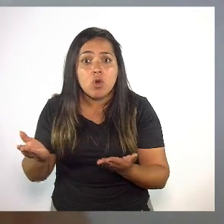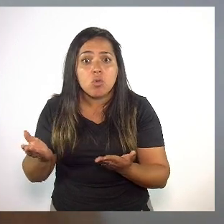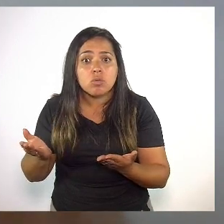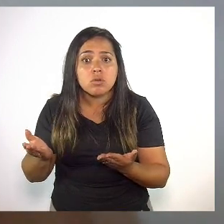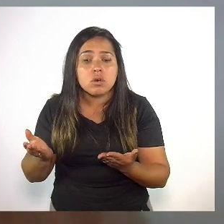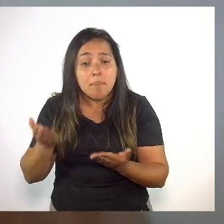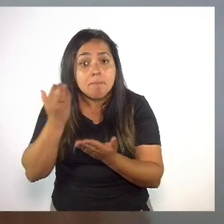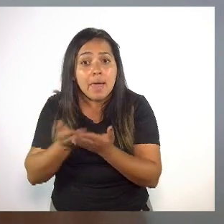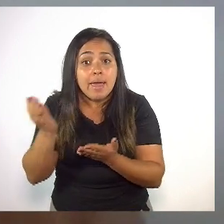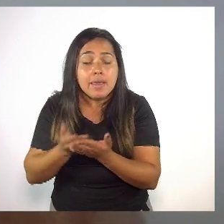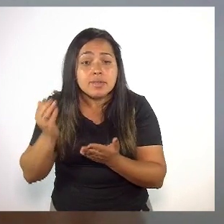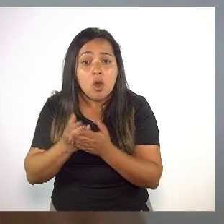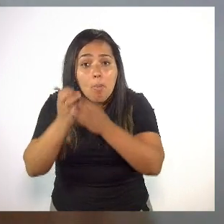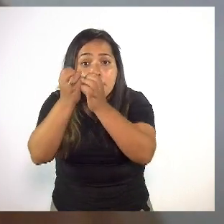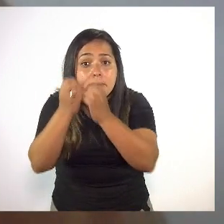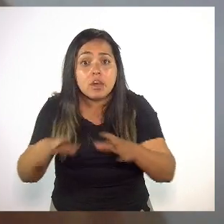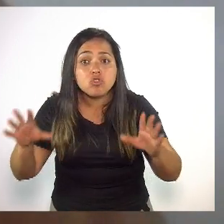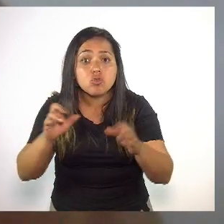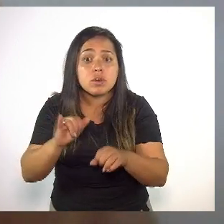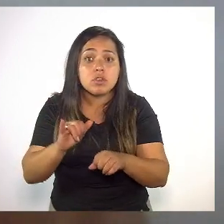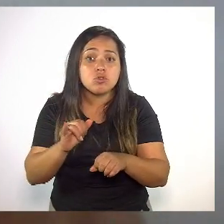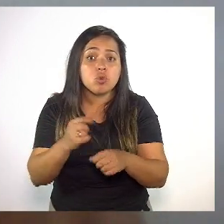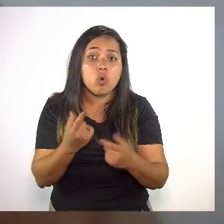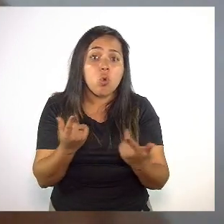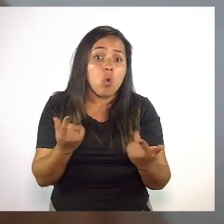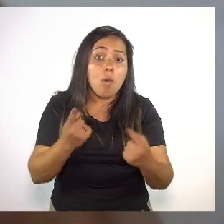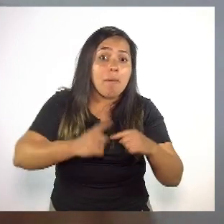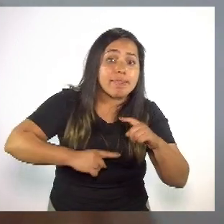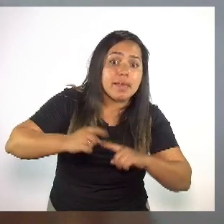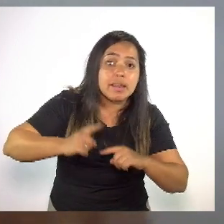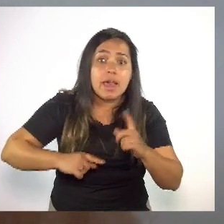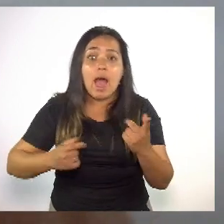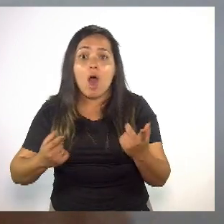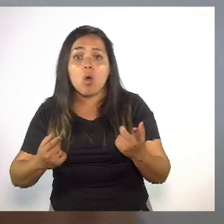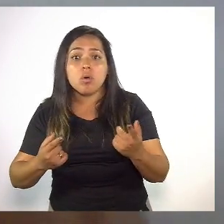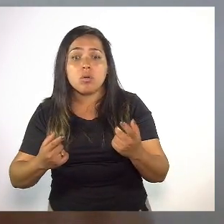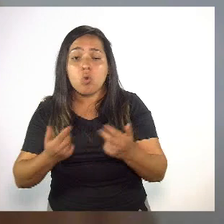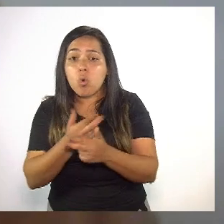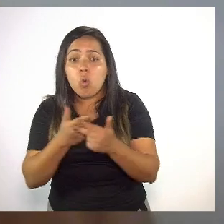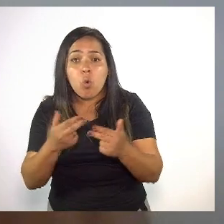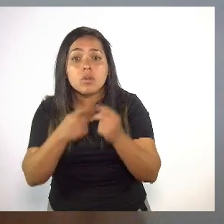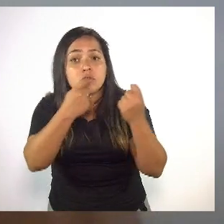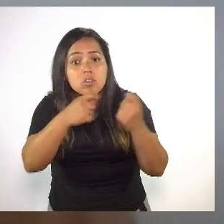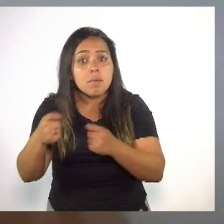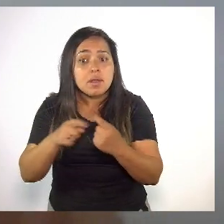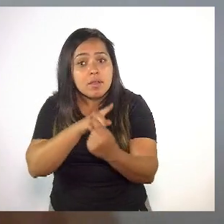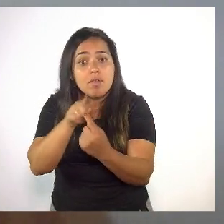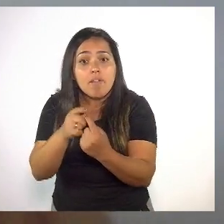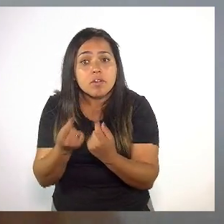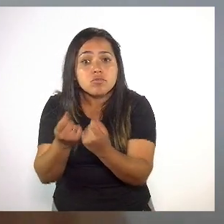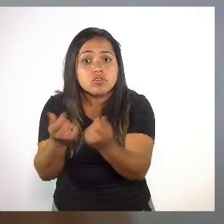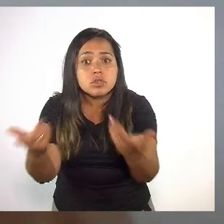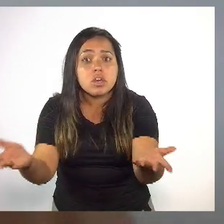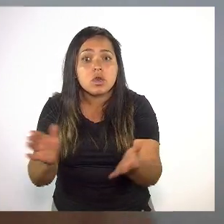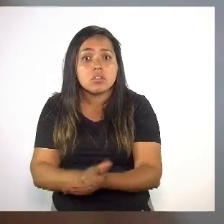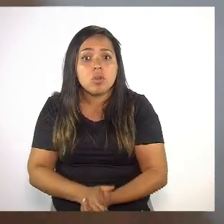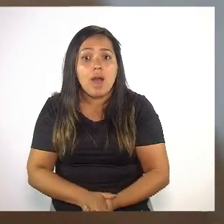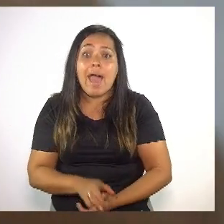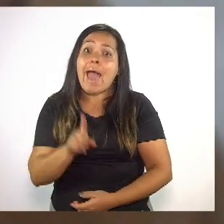contemplada com os recursos que deveriam ter sido aplicados. Isso daí realmente é um negócio muito complicado,